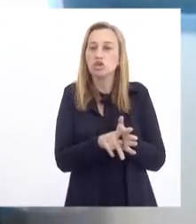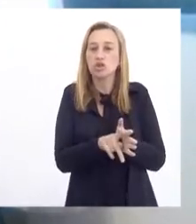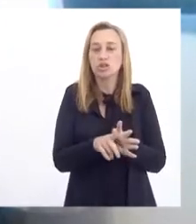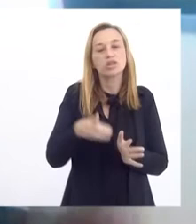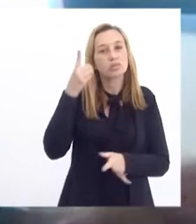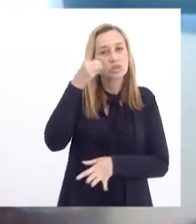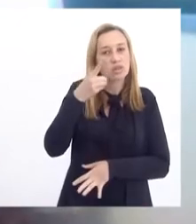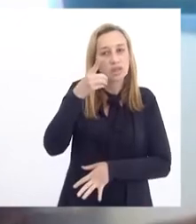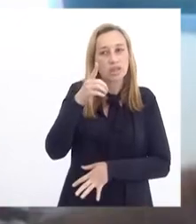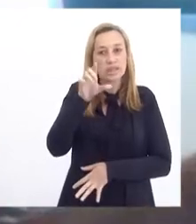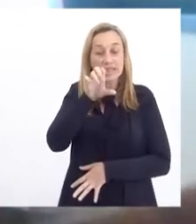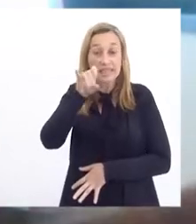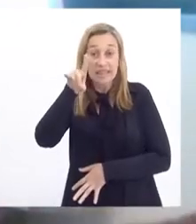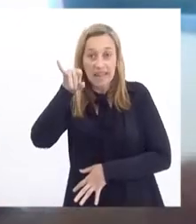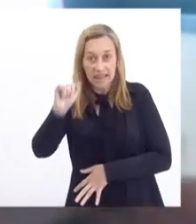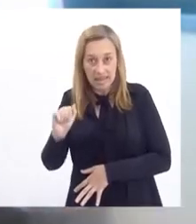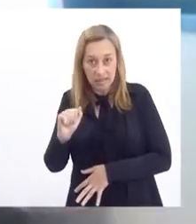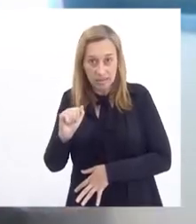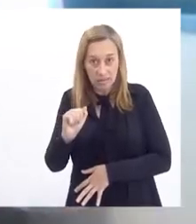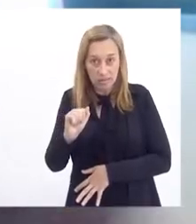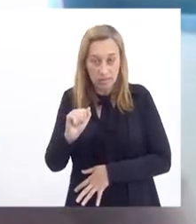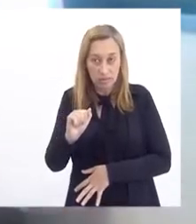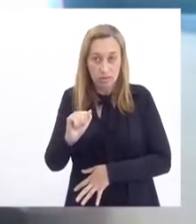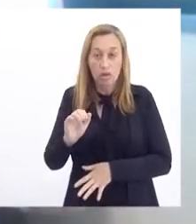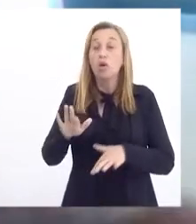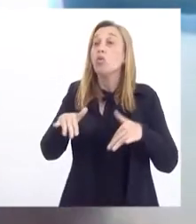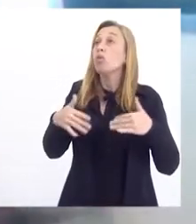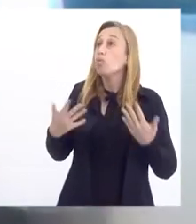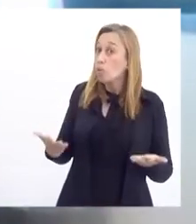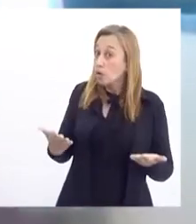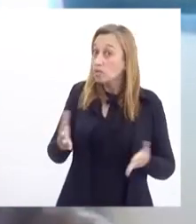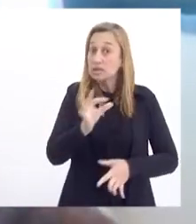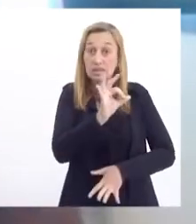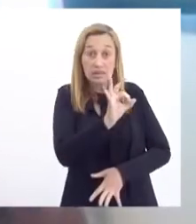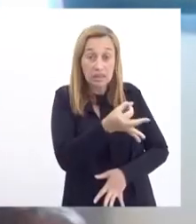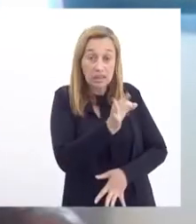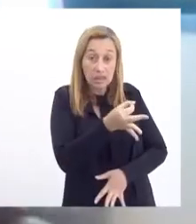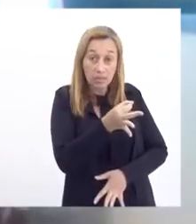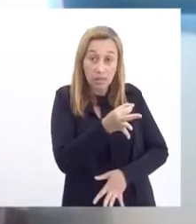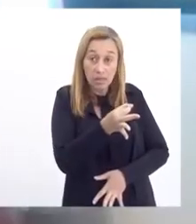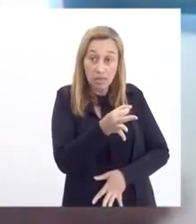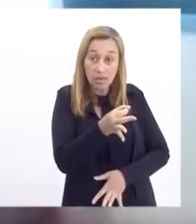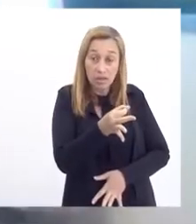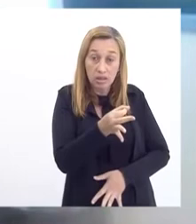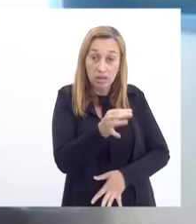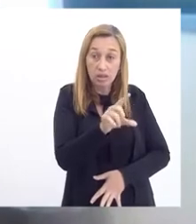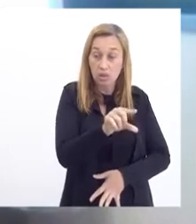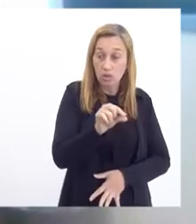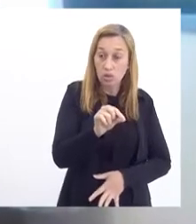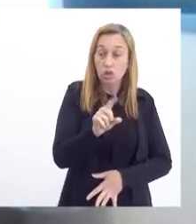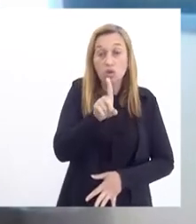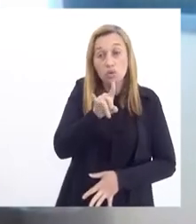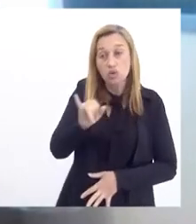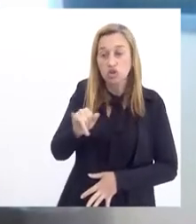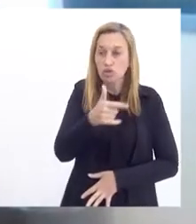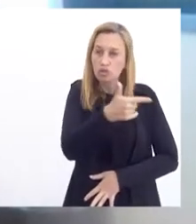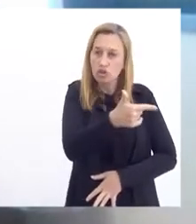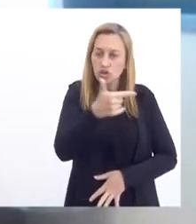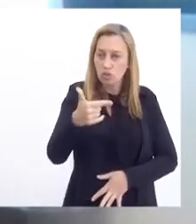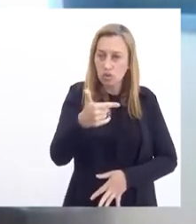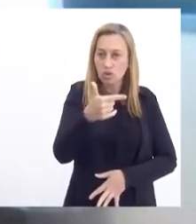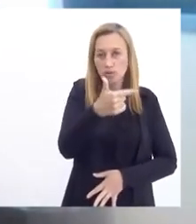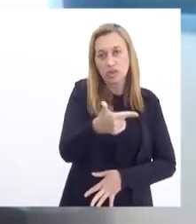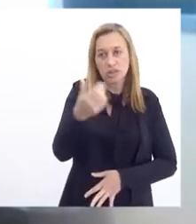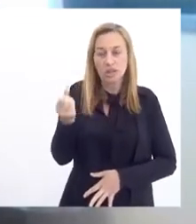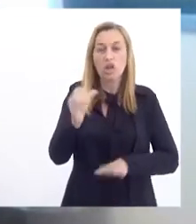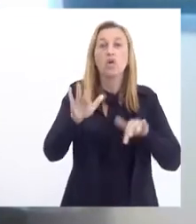Célia. Quer dizer, quando e de que forma exatamente será definido, entre os dias 22 e 26,